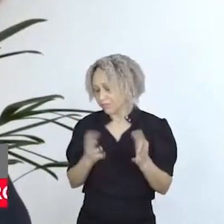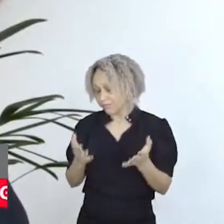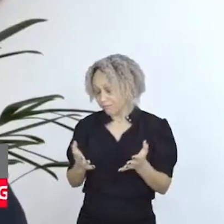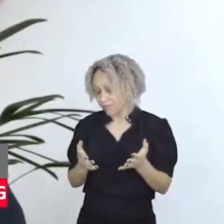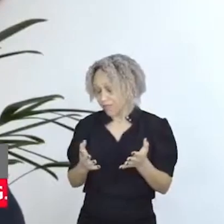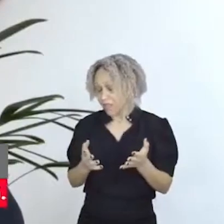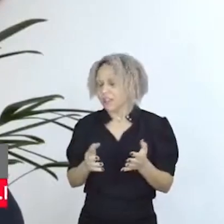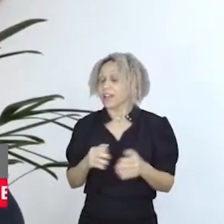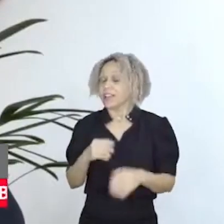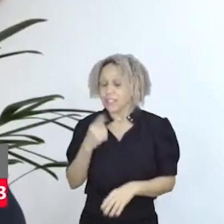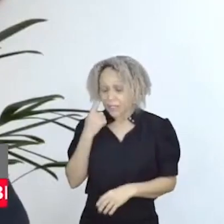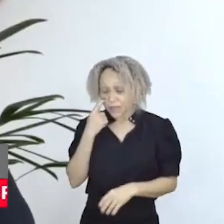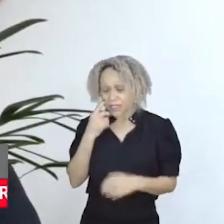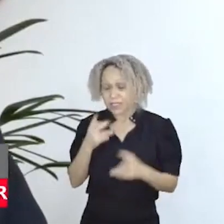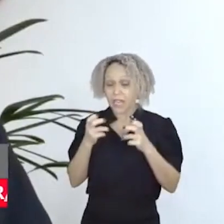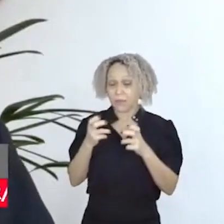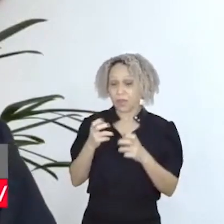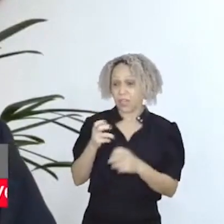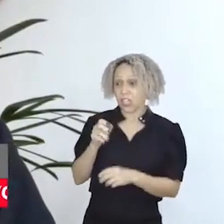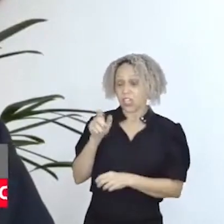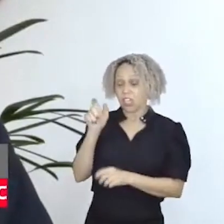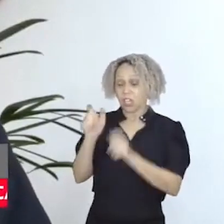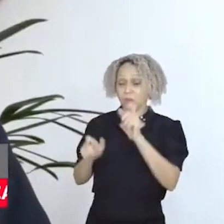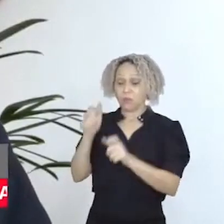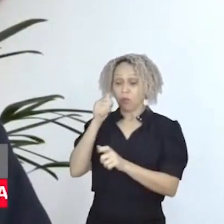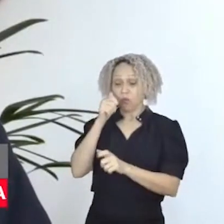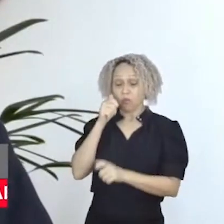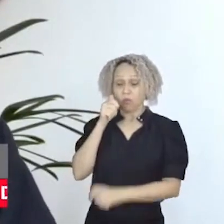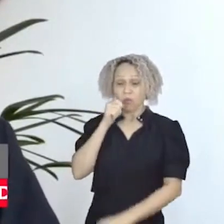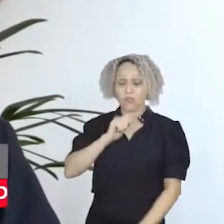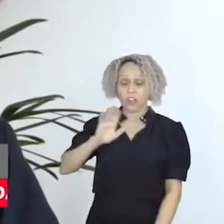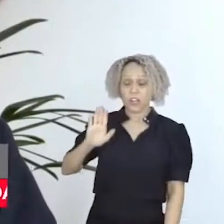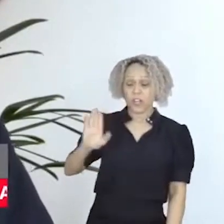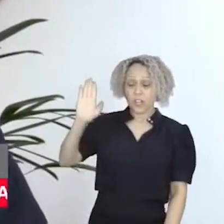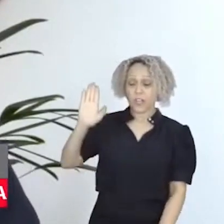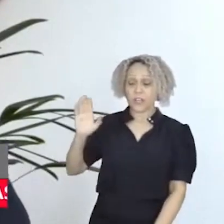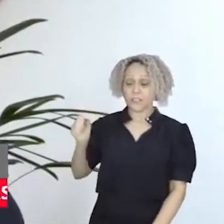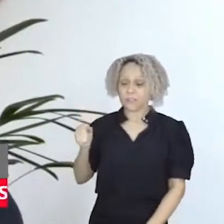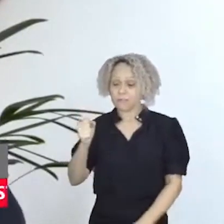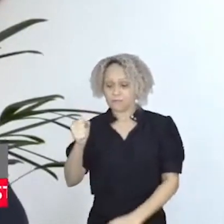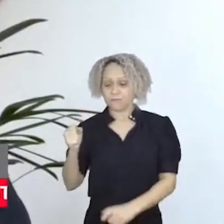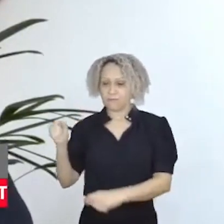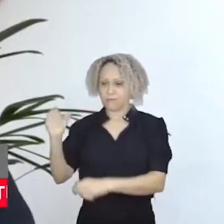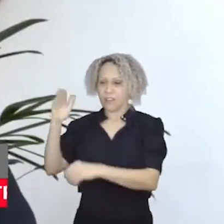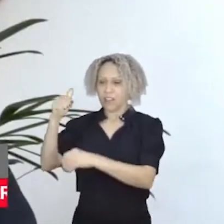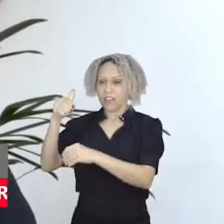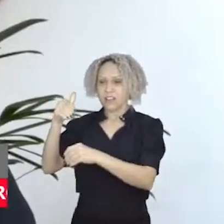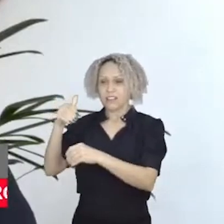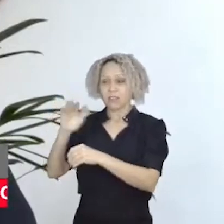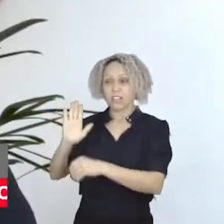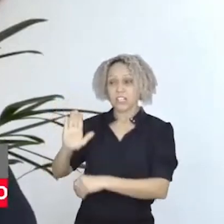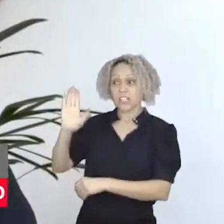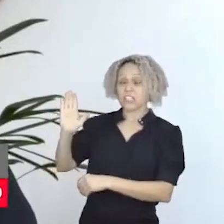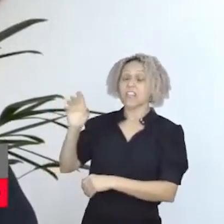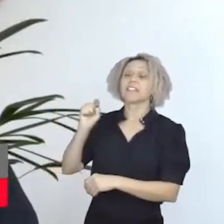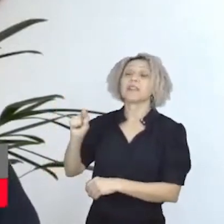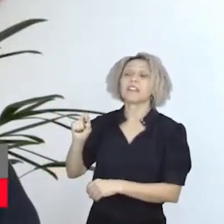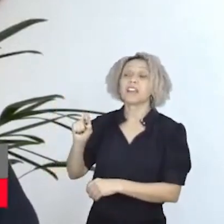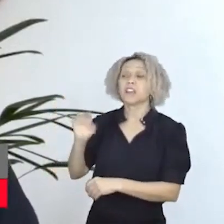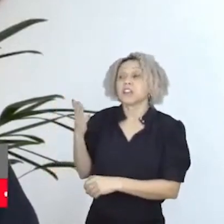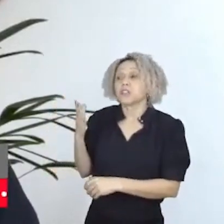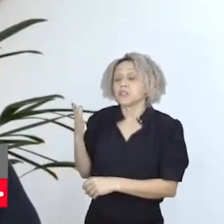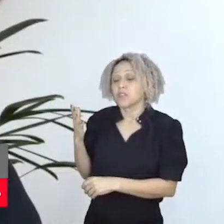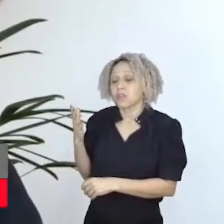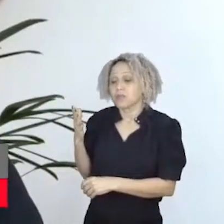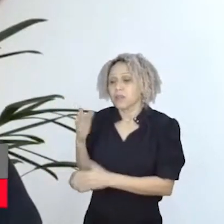e então a gente vê um quadro de candidaturas laranjas só para cumprir essa cota. A gente